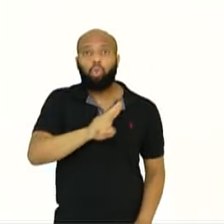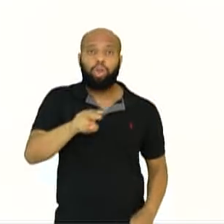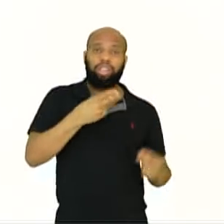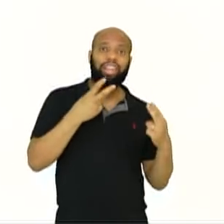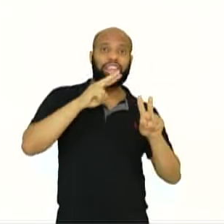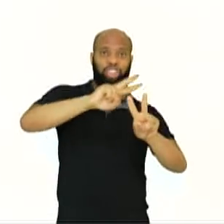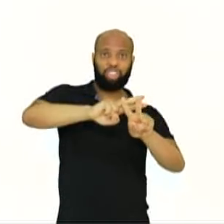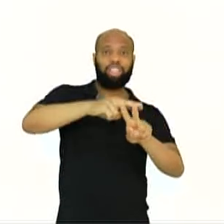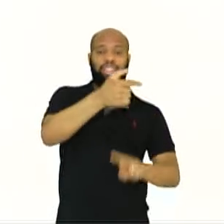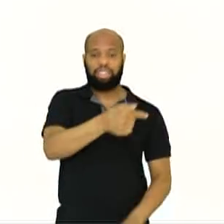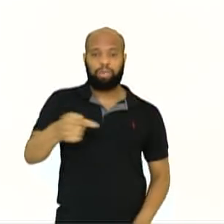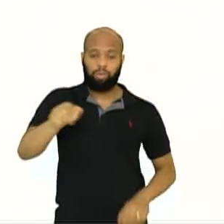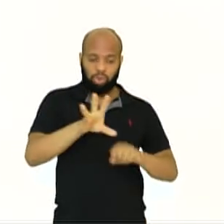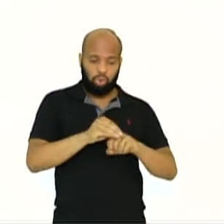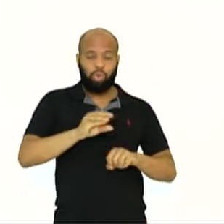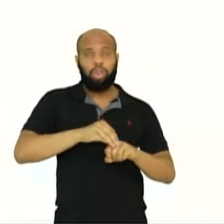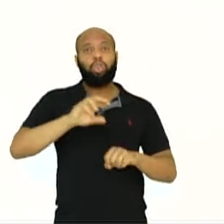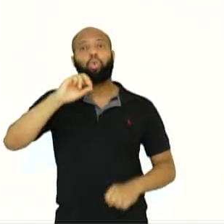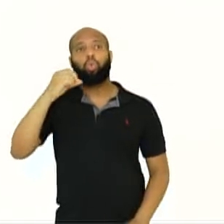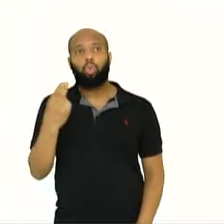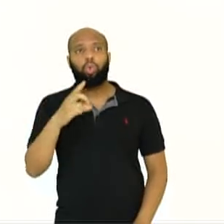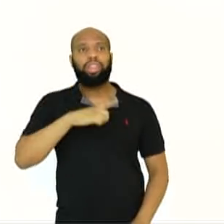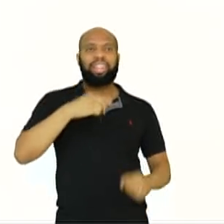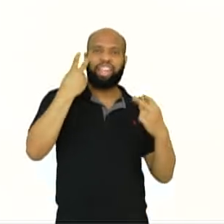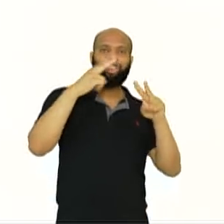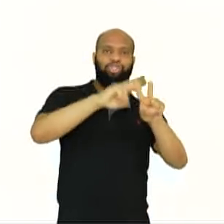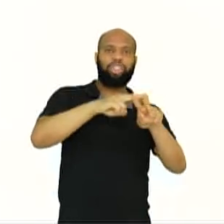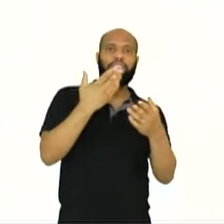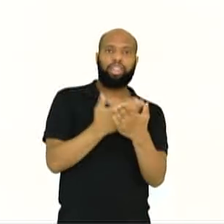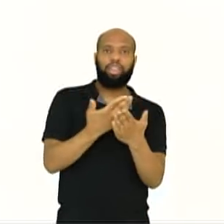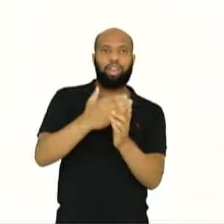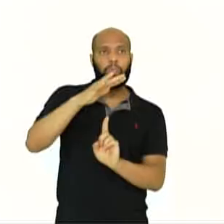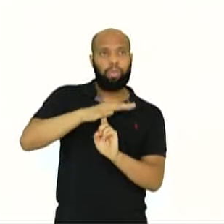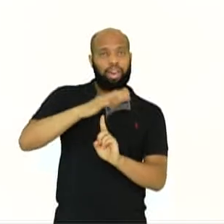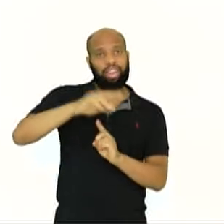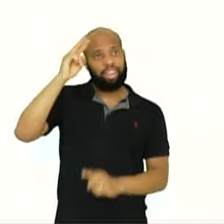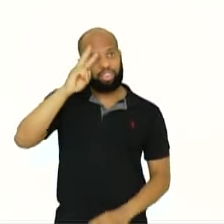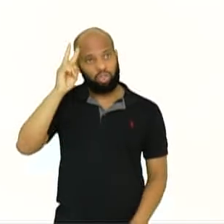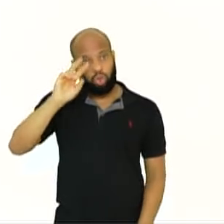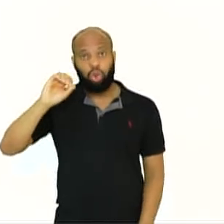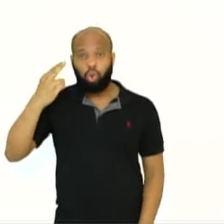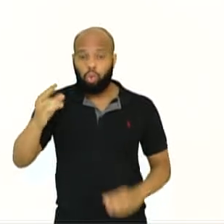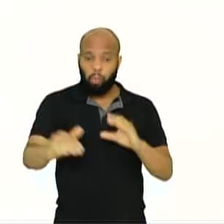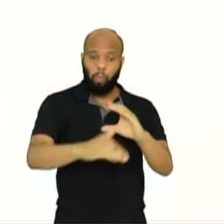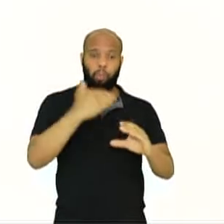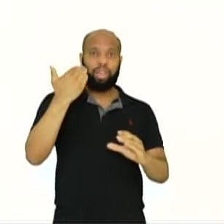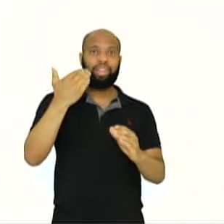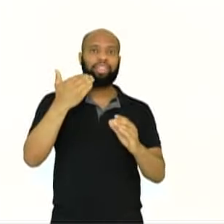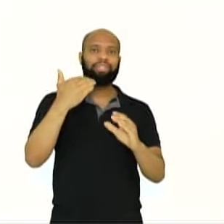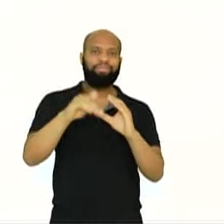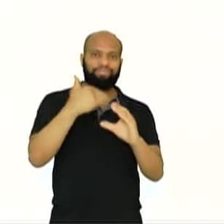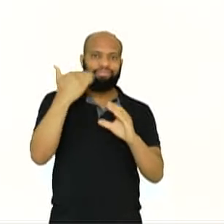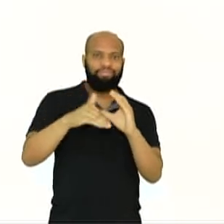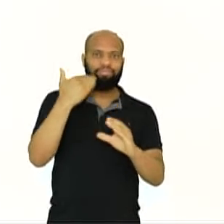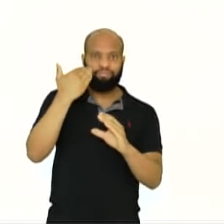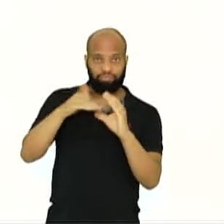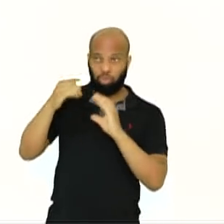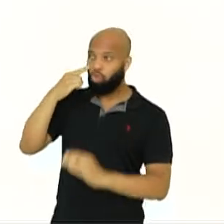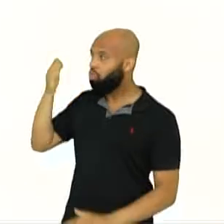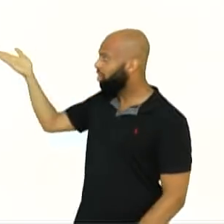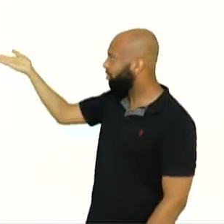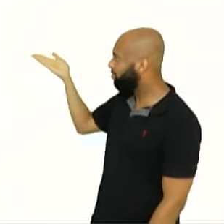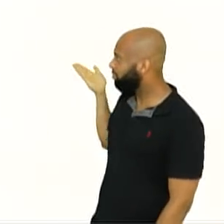do Conhecimento ou hashtag Aula Paraná História, ou envie pelo e-mail semana do conhecimento